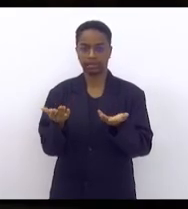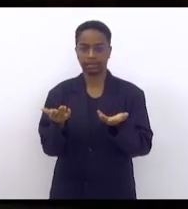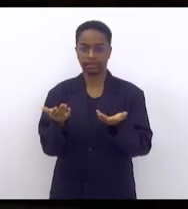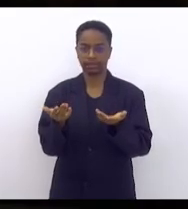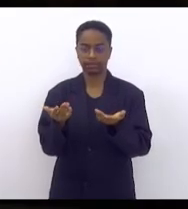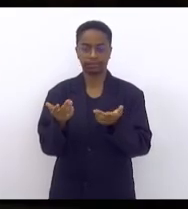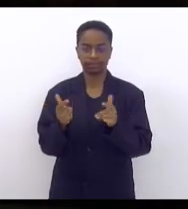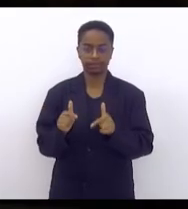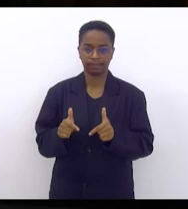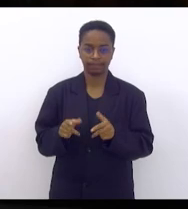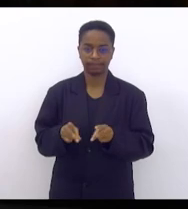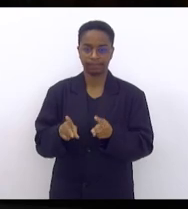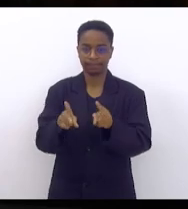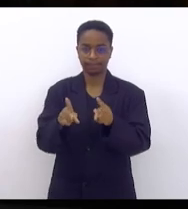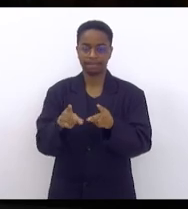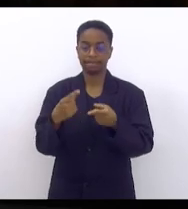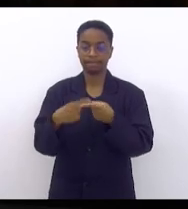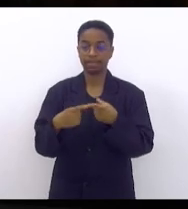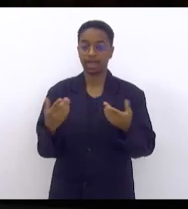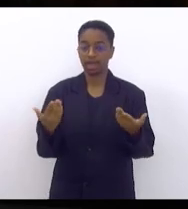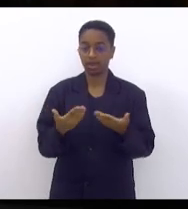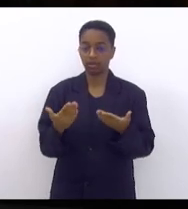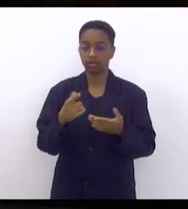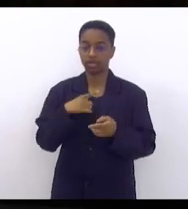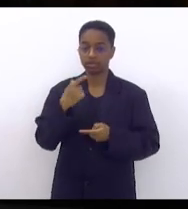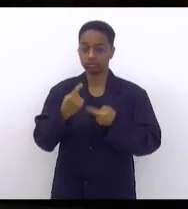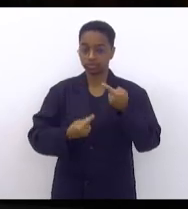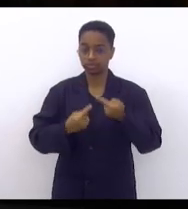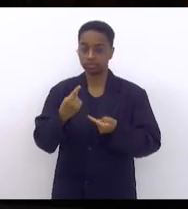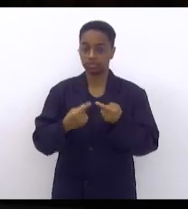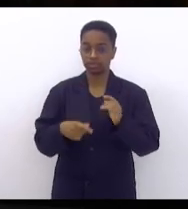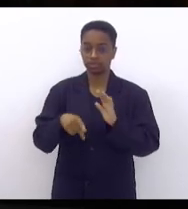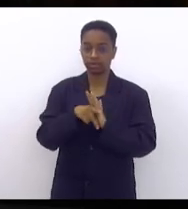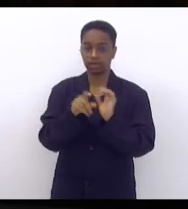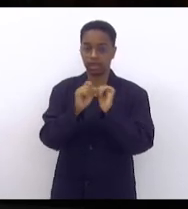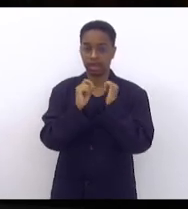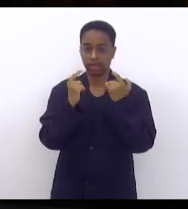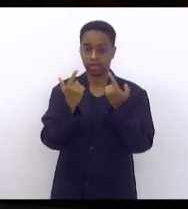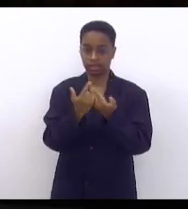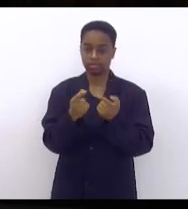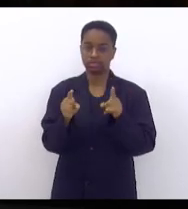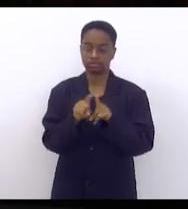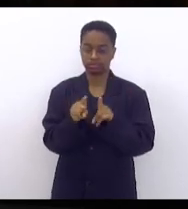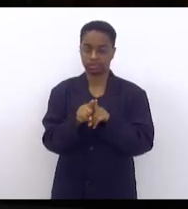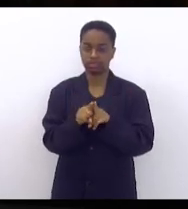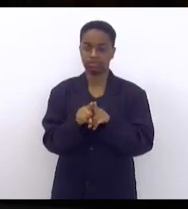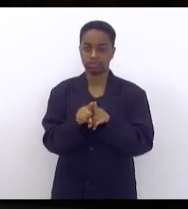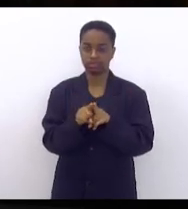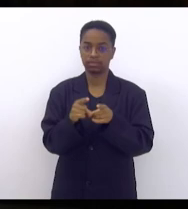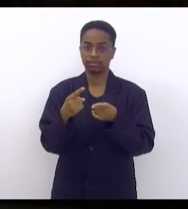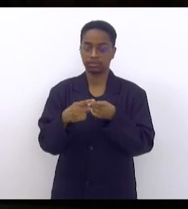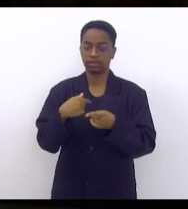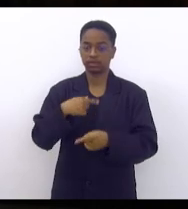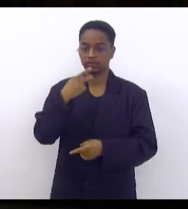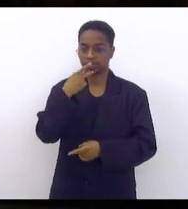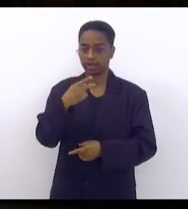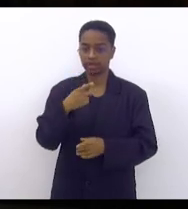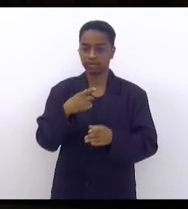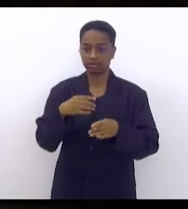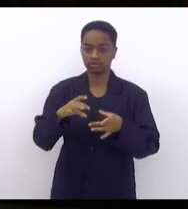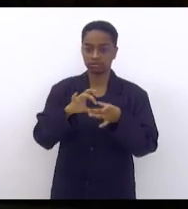ativa, porque agora é uma discussão que vai caber muito à Alerj também, né? É aquilo que eu falei na Lei de Diretrizes